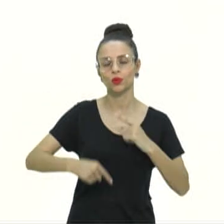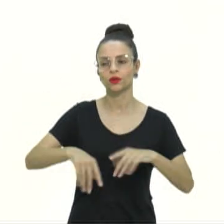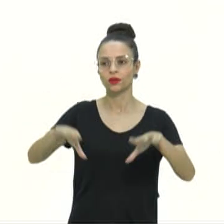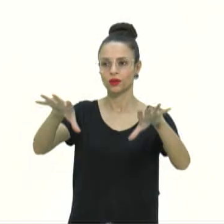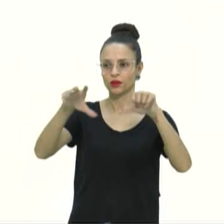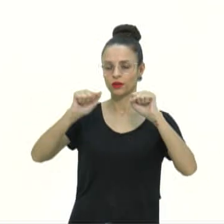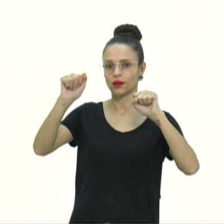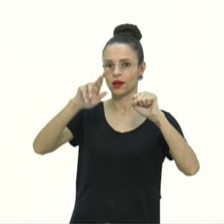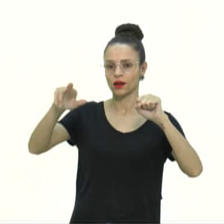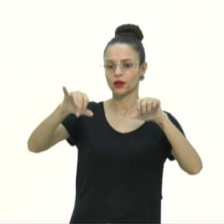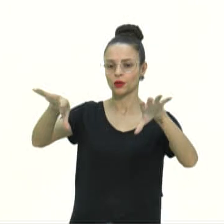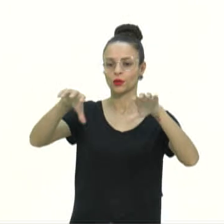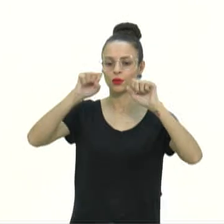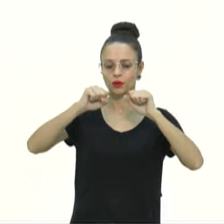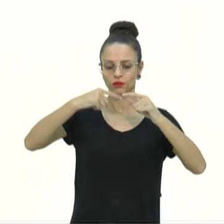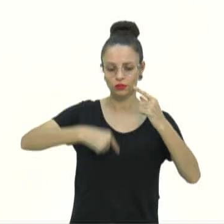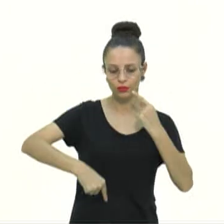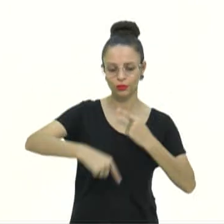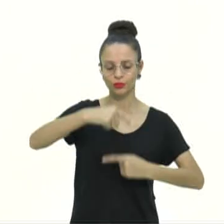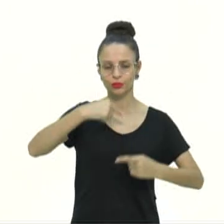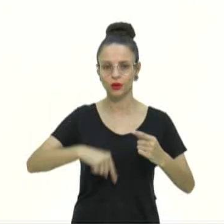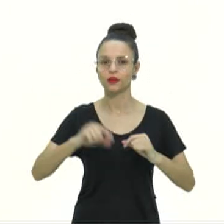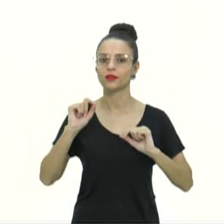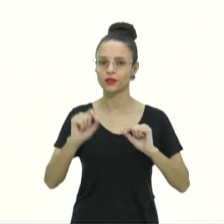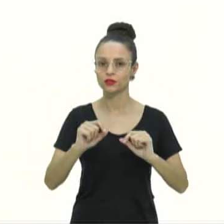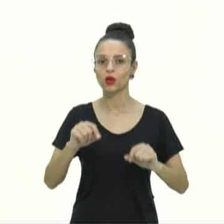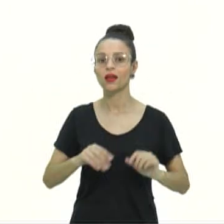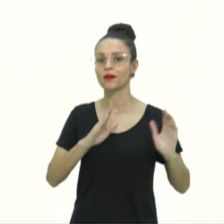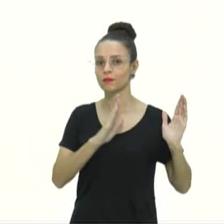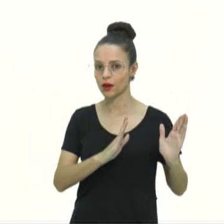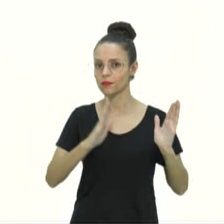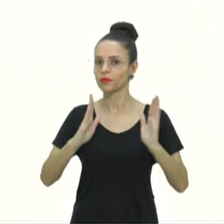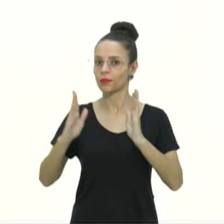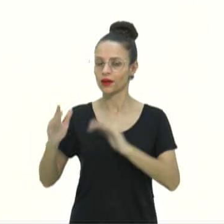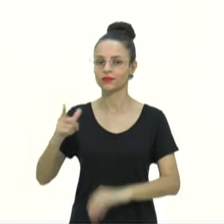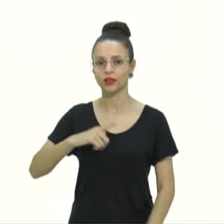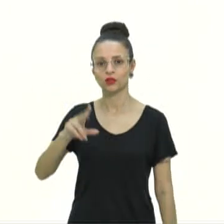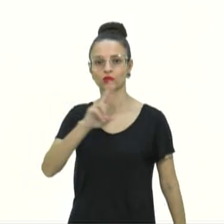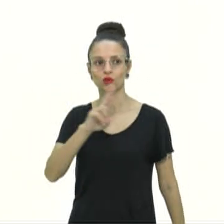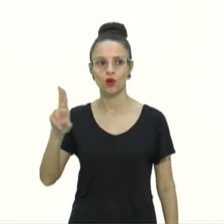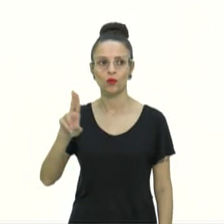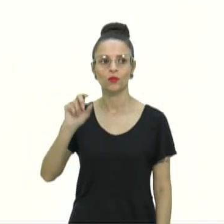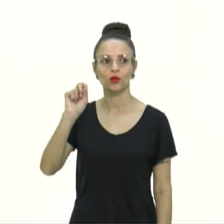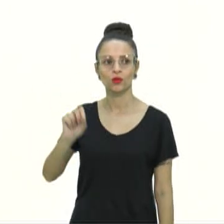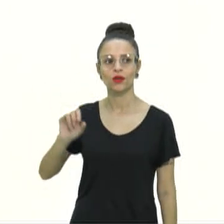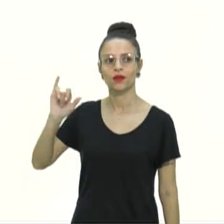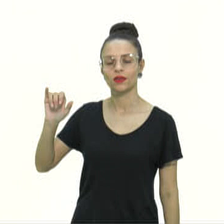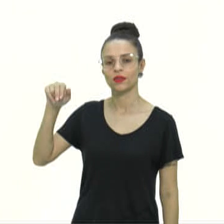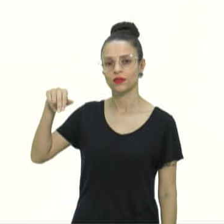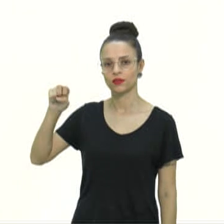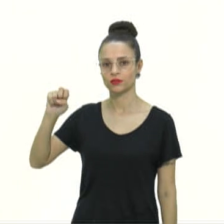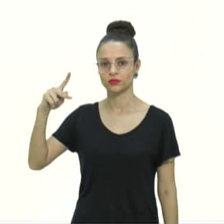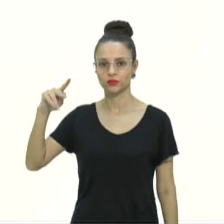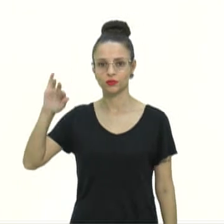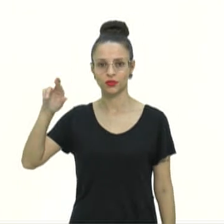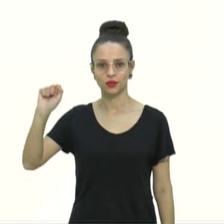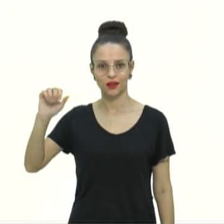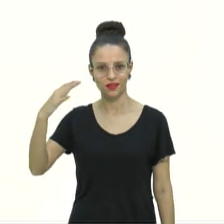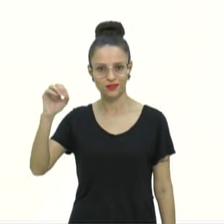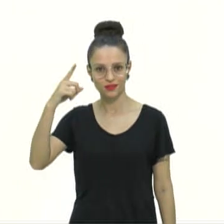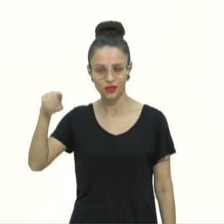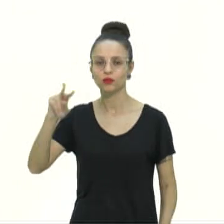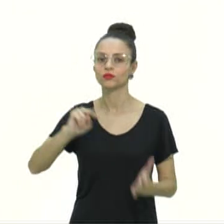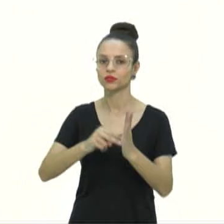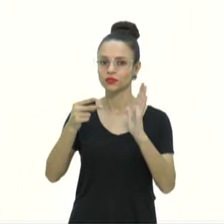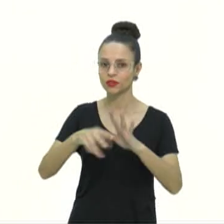exterior. Cada parte desse processo dá-se um nome. Então, a inspiração é o ato físico de inserir ar nos pulmões.